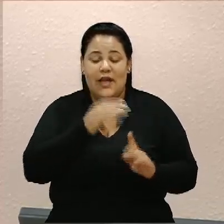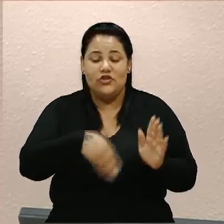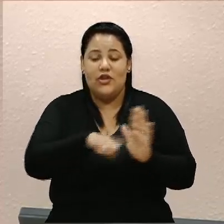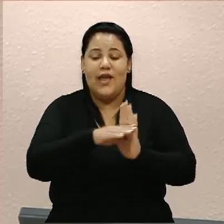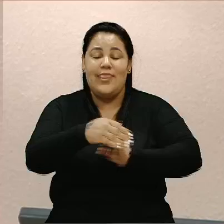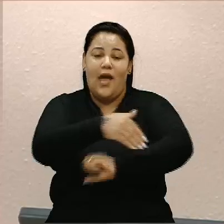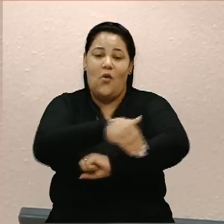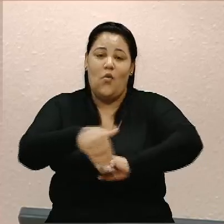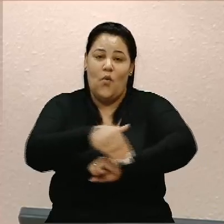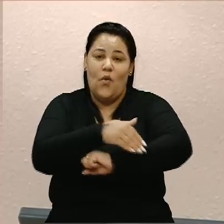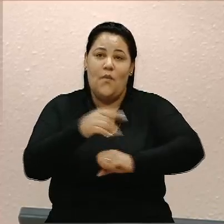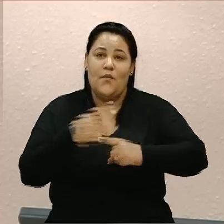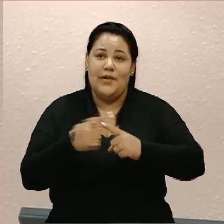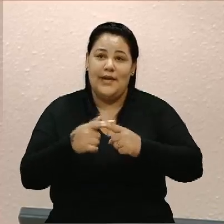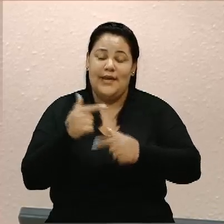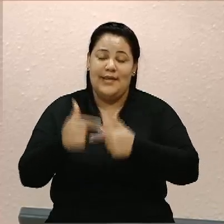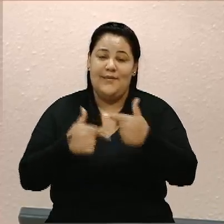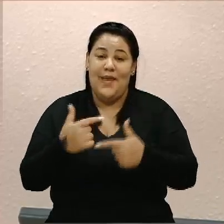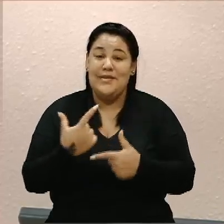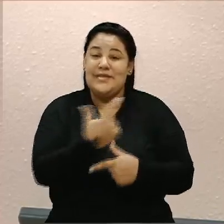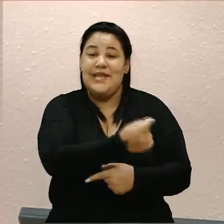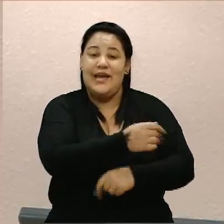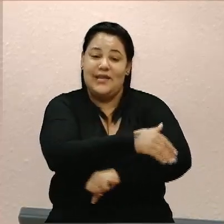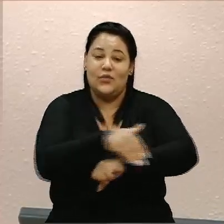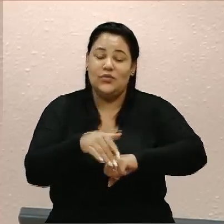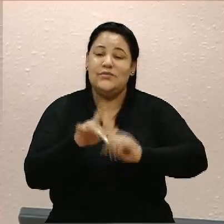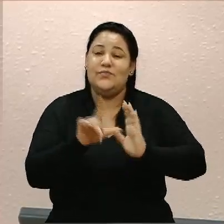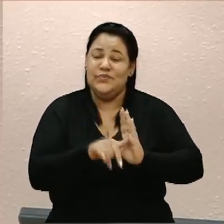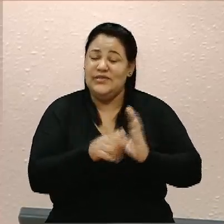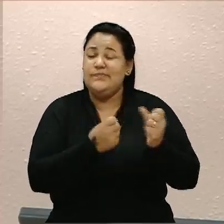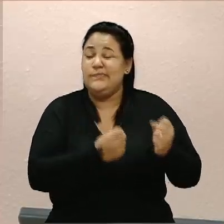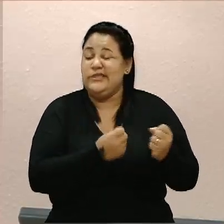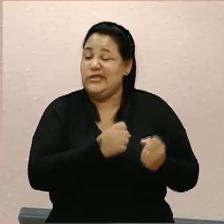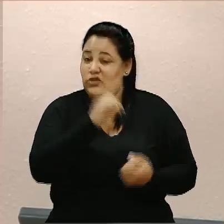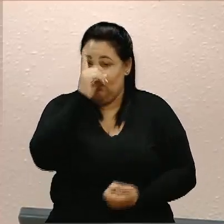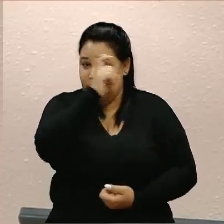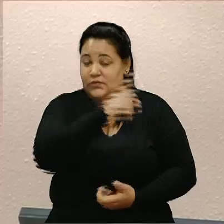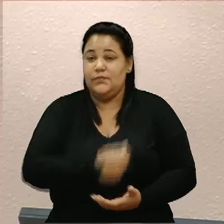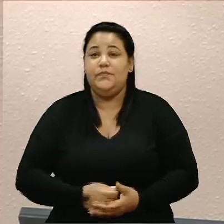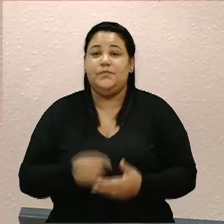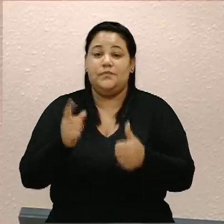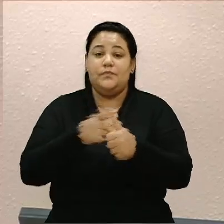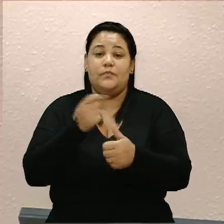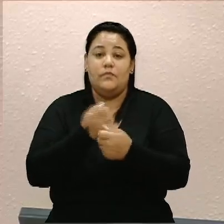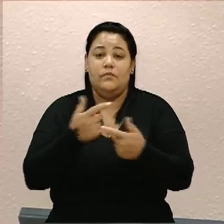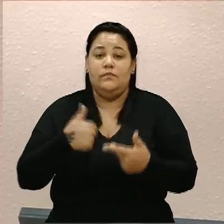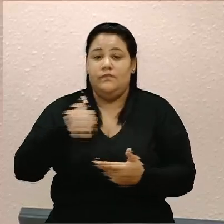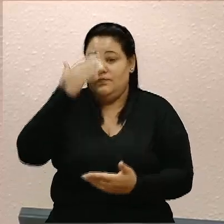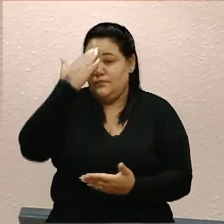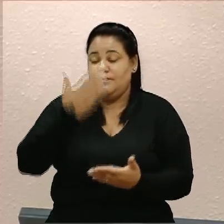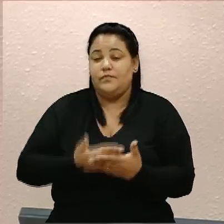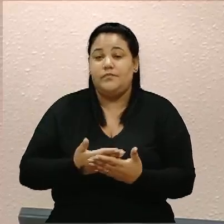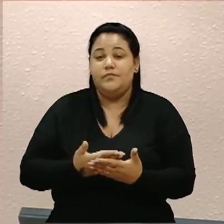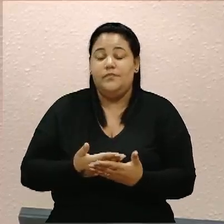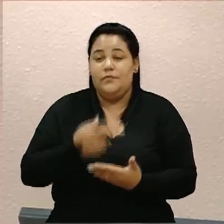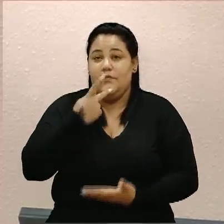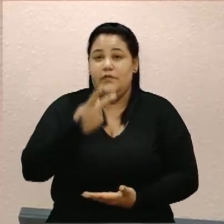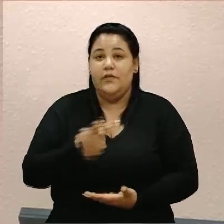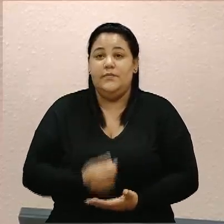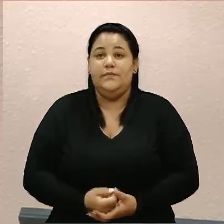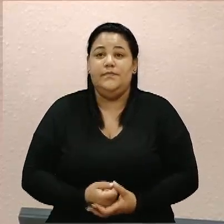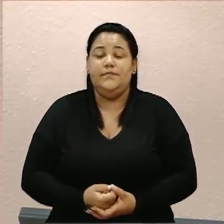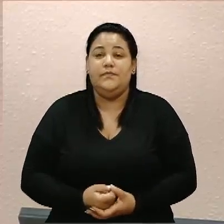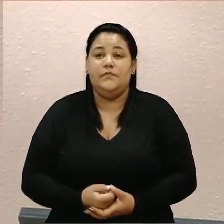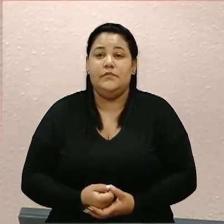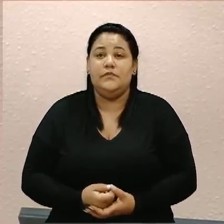trabalhar pela saída é muito mais complexo, né? Então, primeiro elemento que eu acredito ser importante falar. Segunda questão é que a